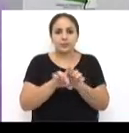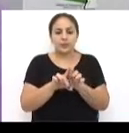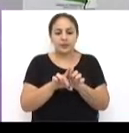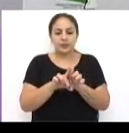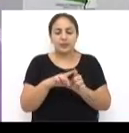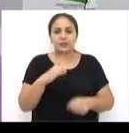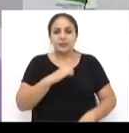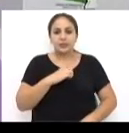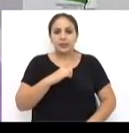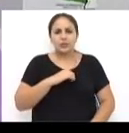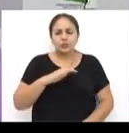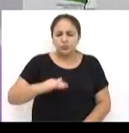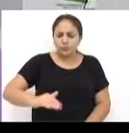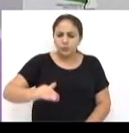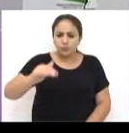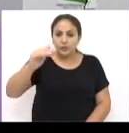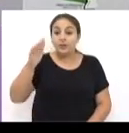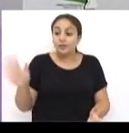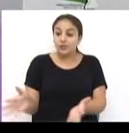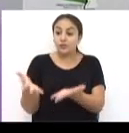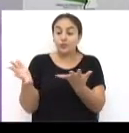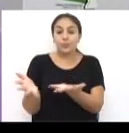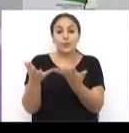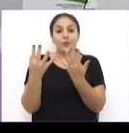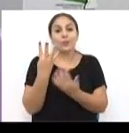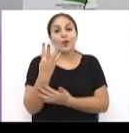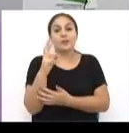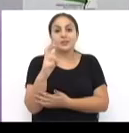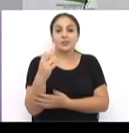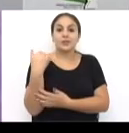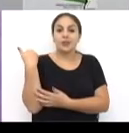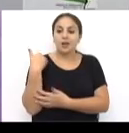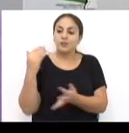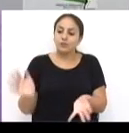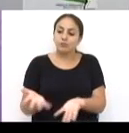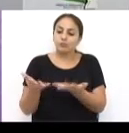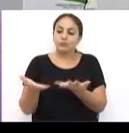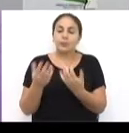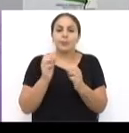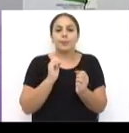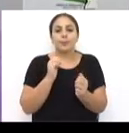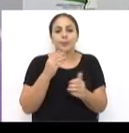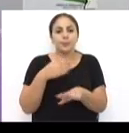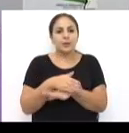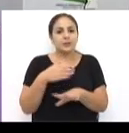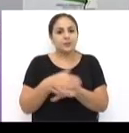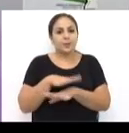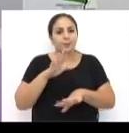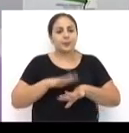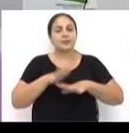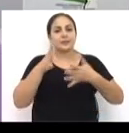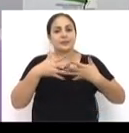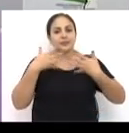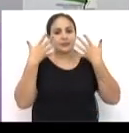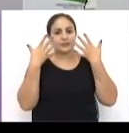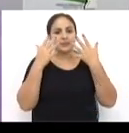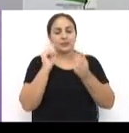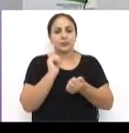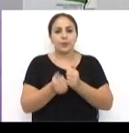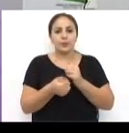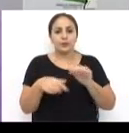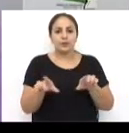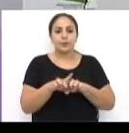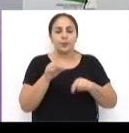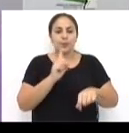encaminhando logo desde pequenininho, aquela criança, 4, 5 aninhos, para poder participar, um ânimo a mais, um incentivo ao esporte e também